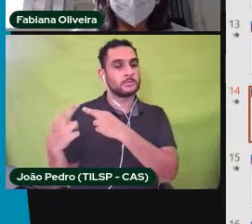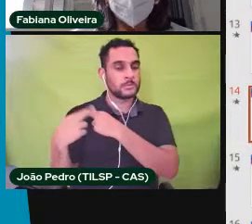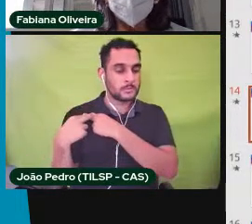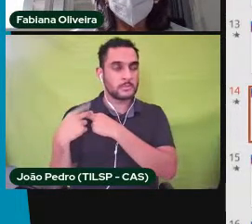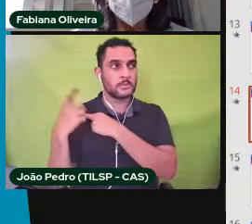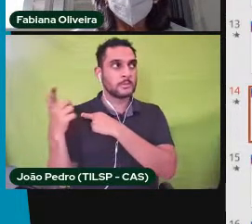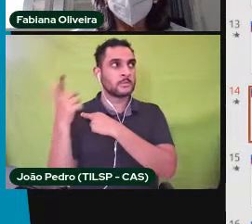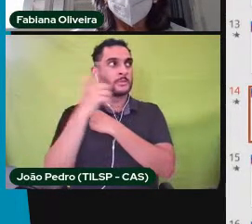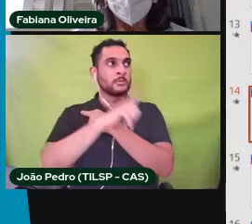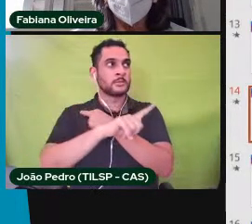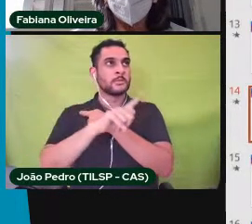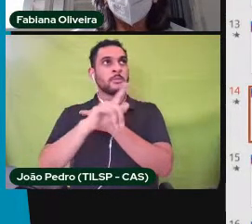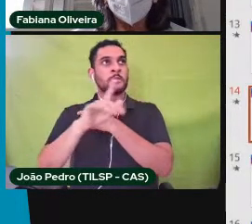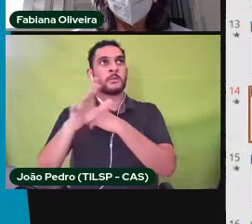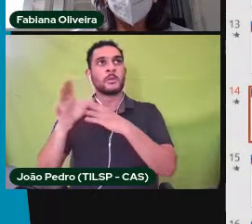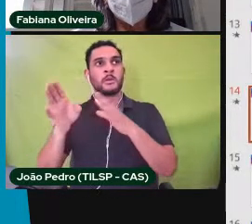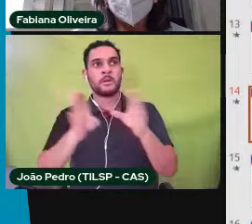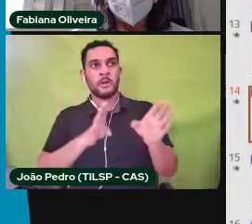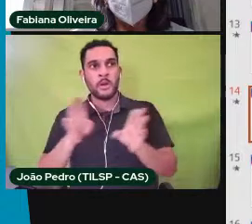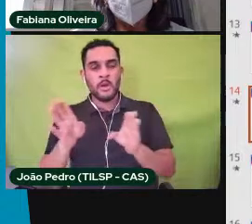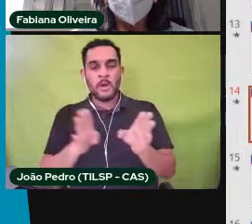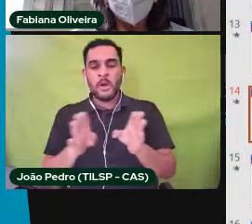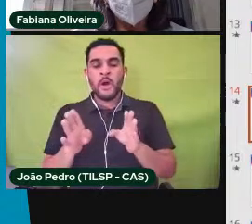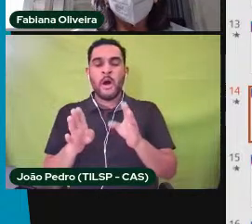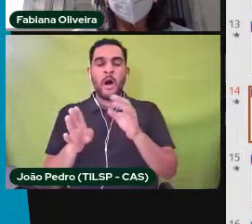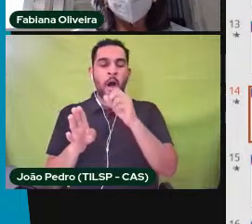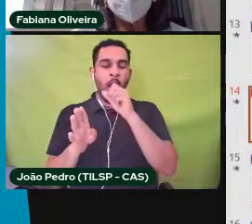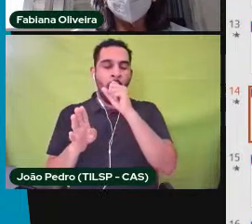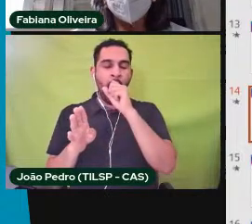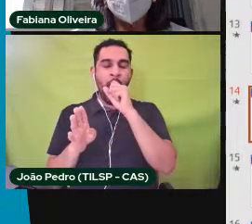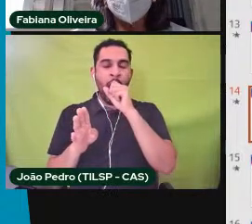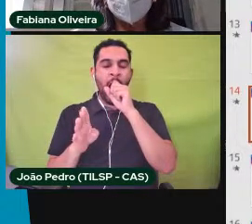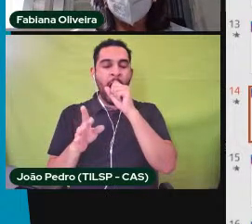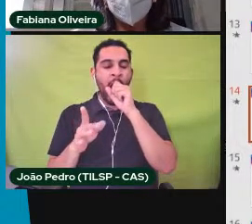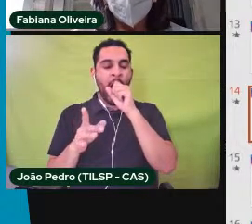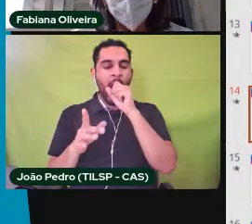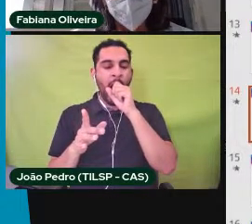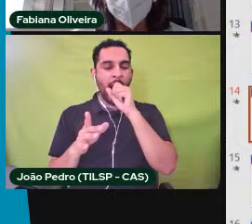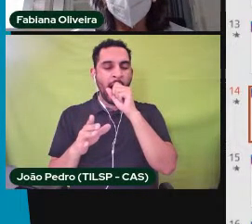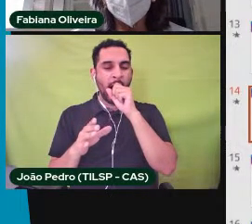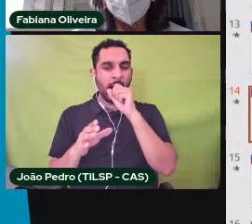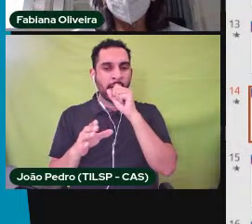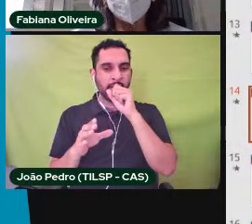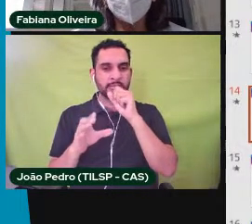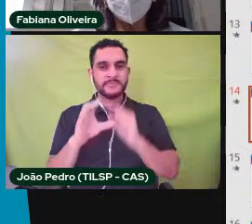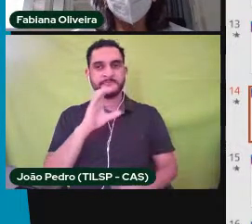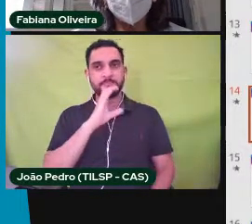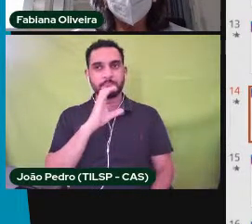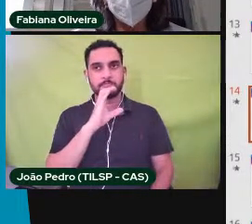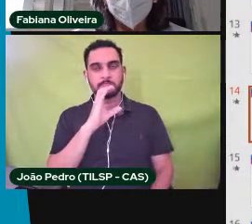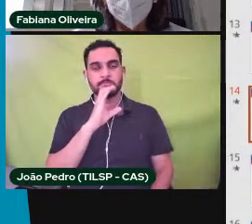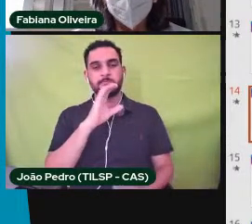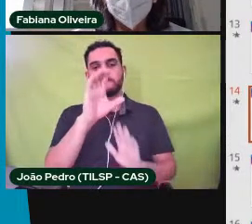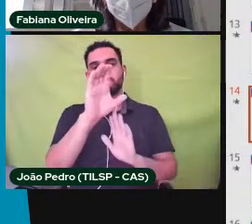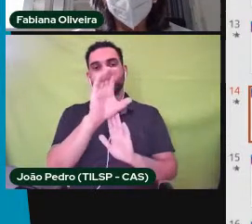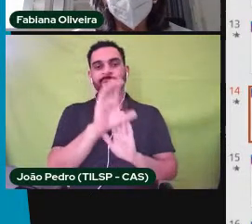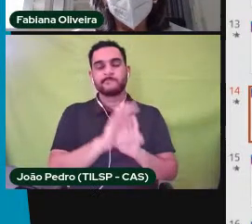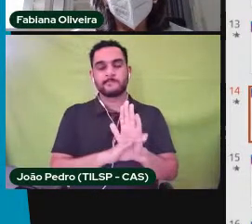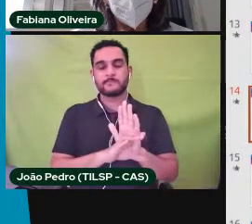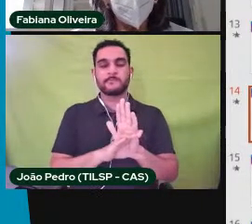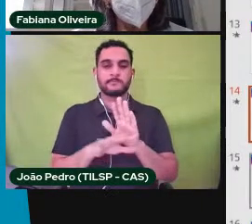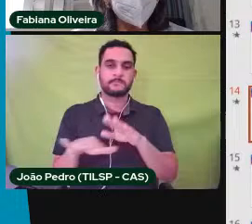garantir o acesso e o pleno conhecimento do currículo em condições de